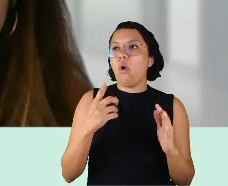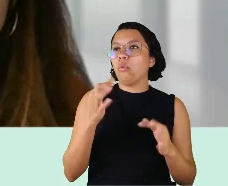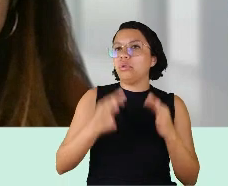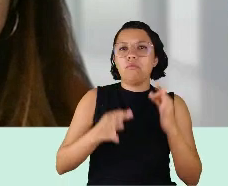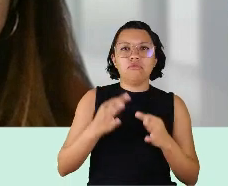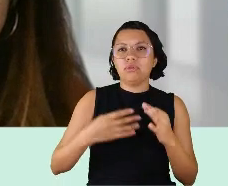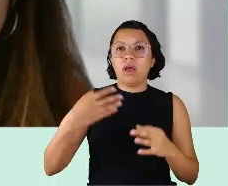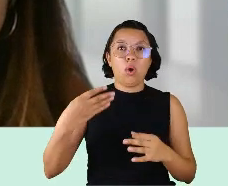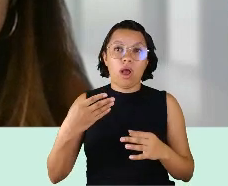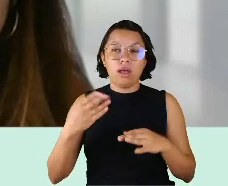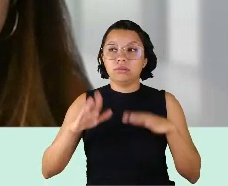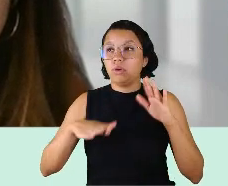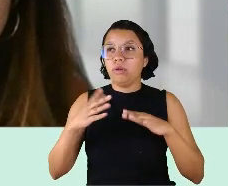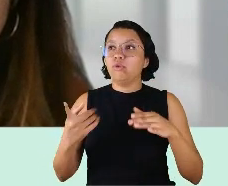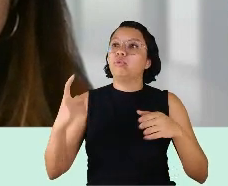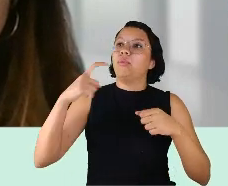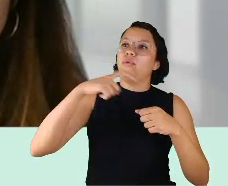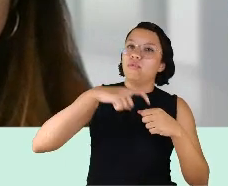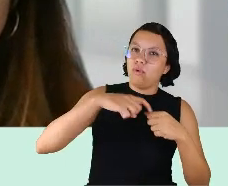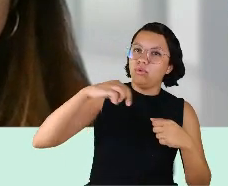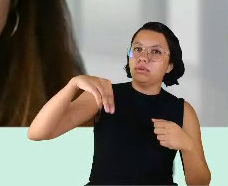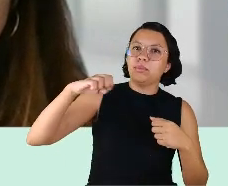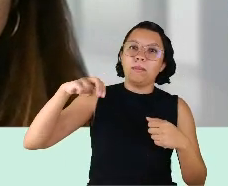coisa, eu volto para o menu. Né?